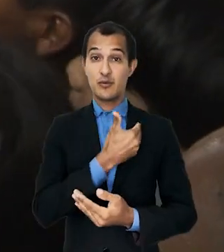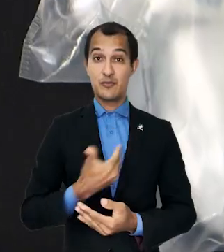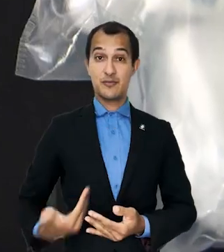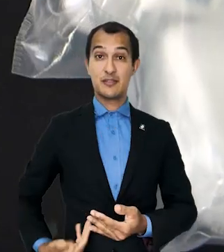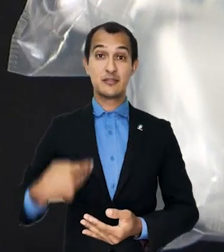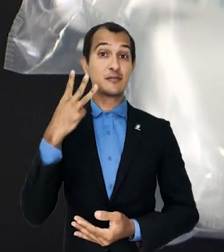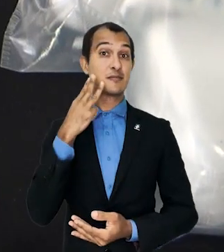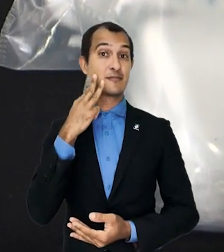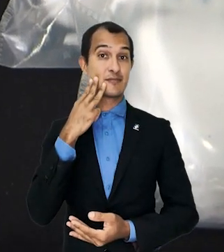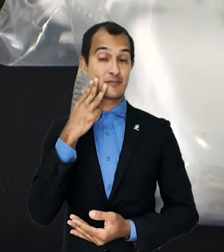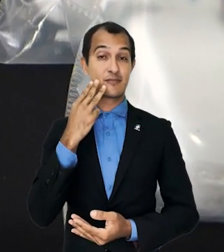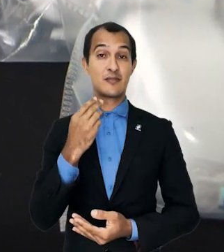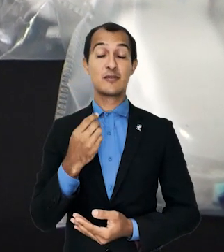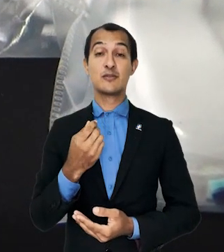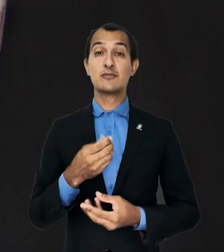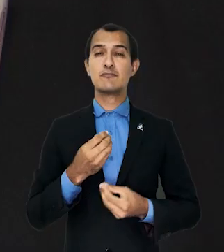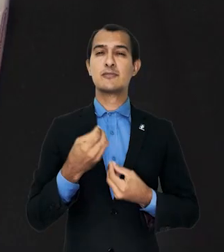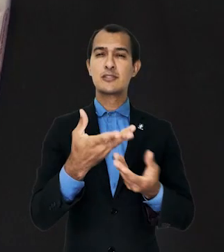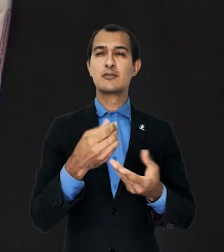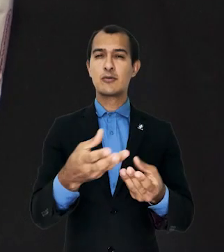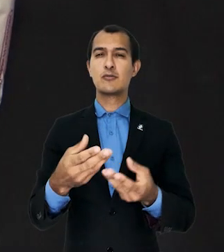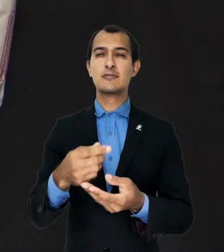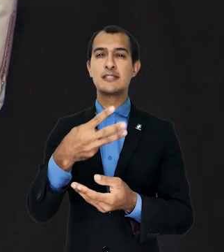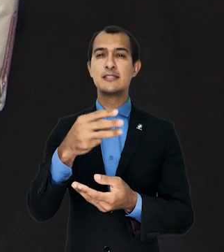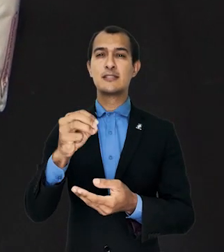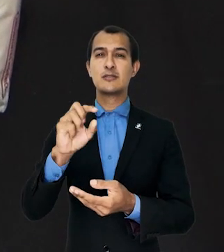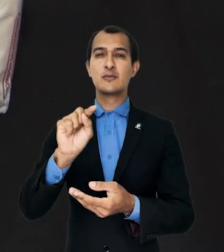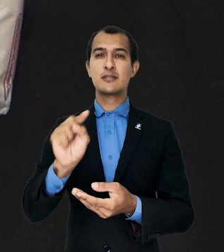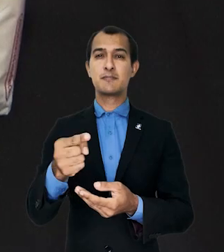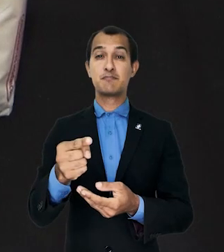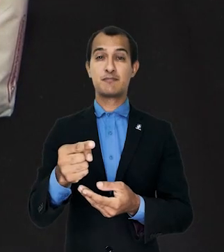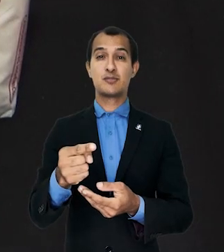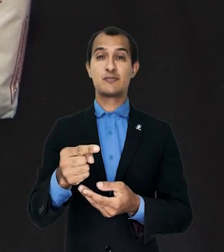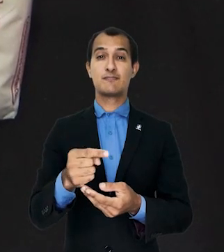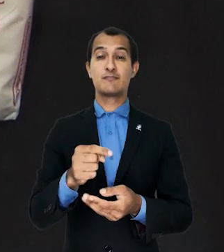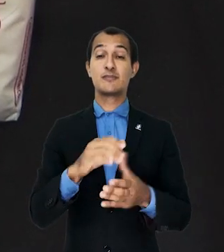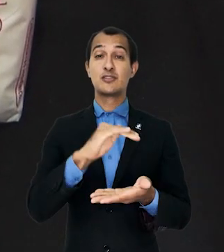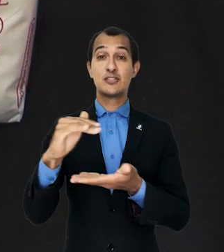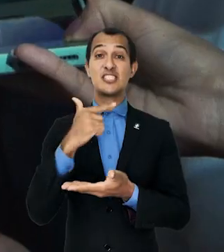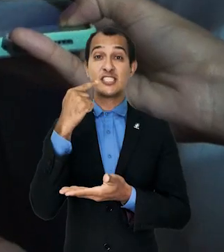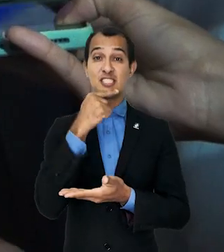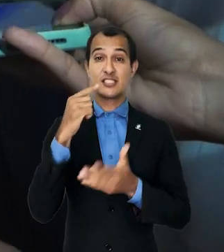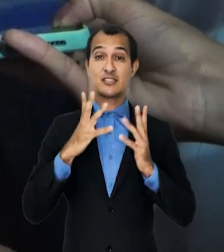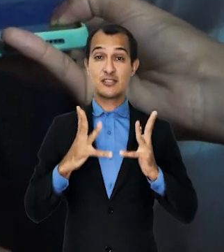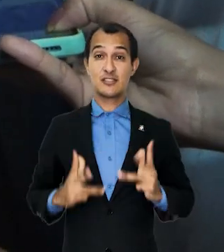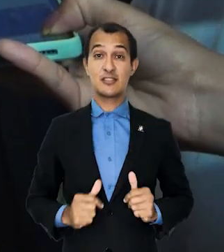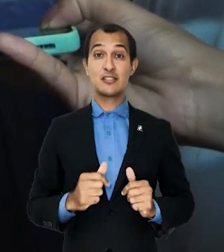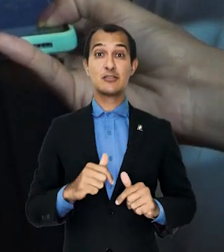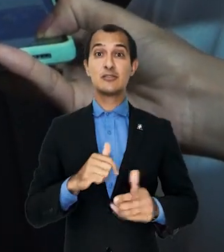Mato Grosso entregou 341 mil kits de higiene escolar para estudantes da rede pública